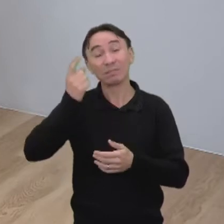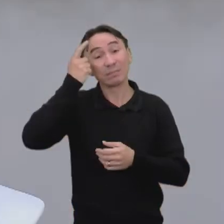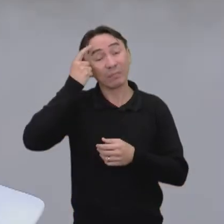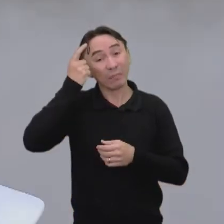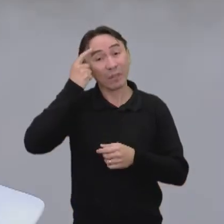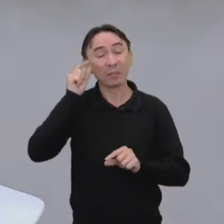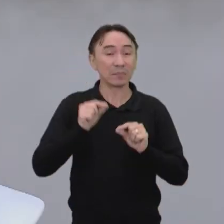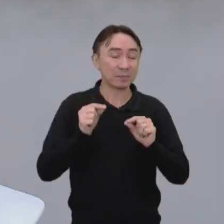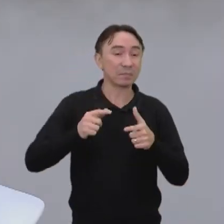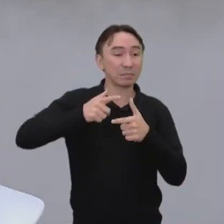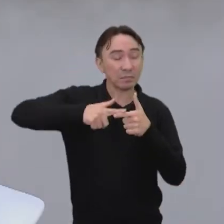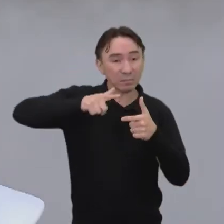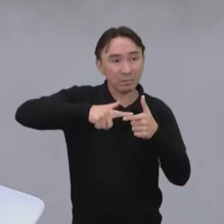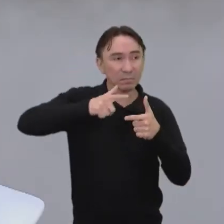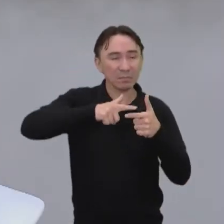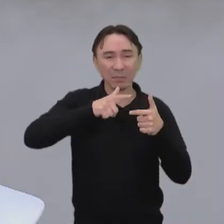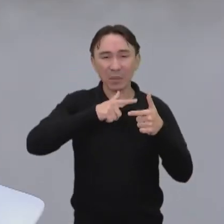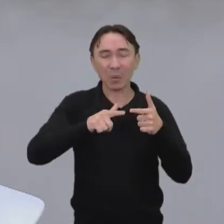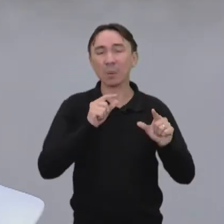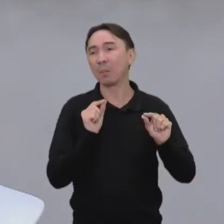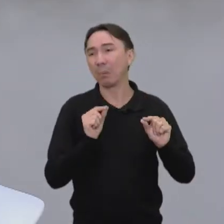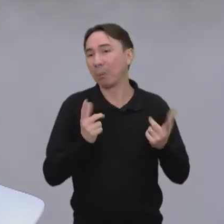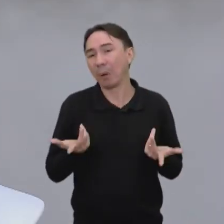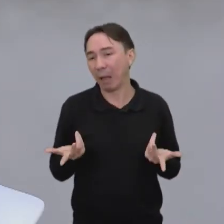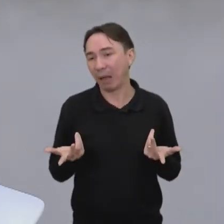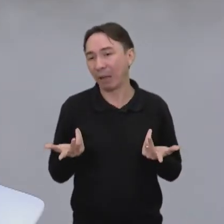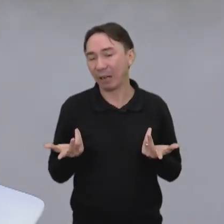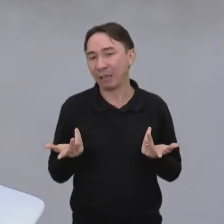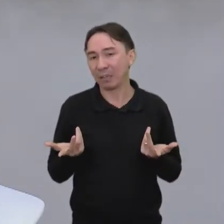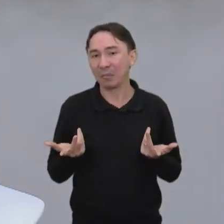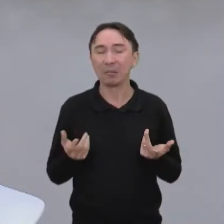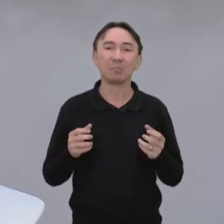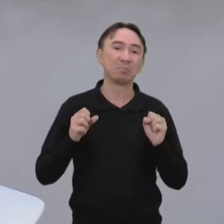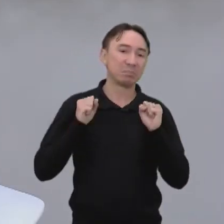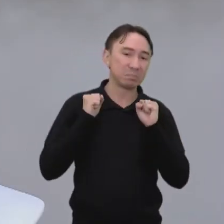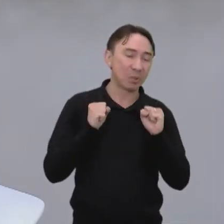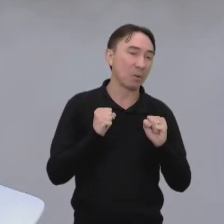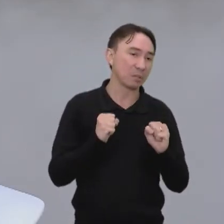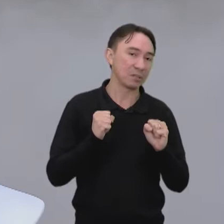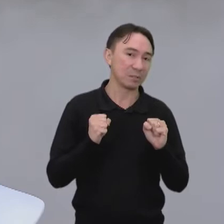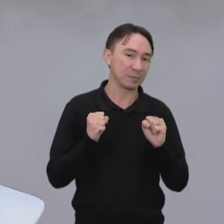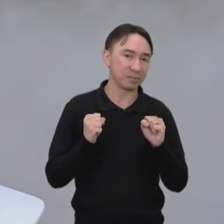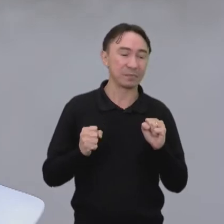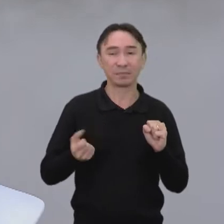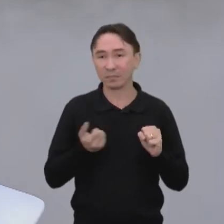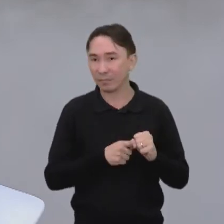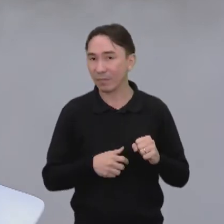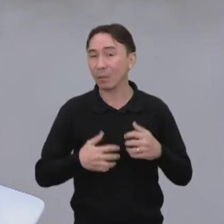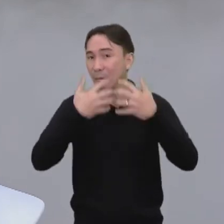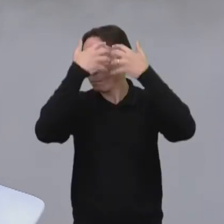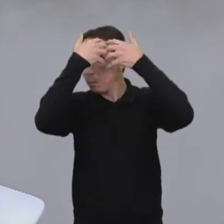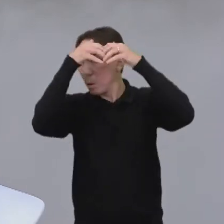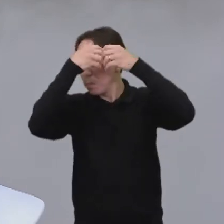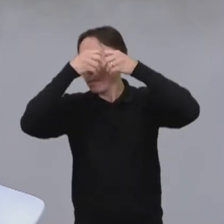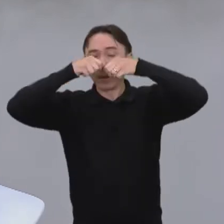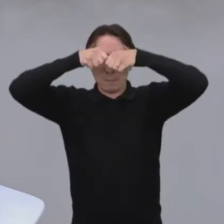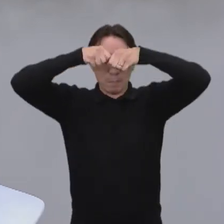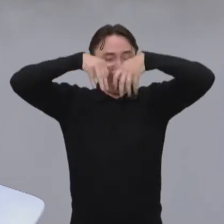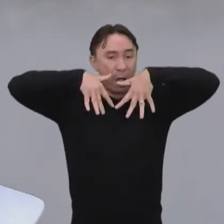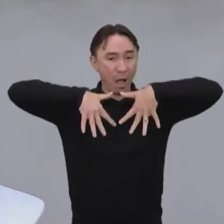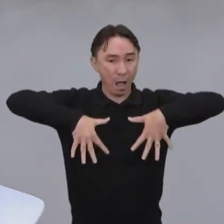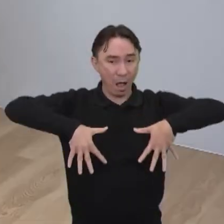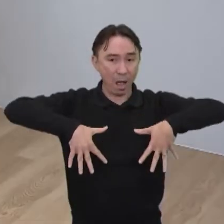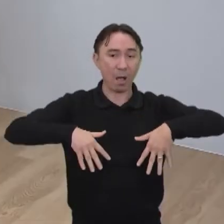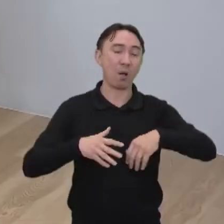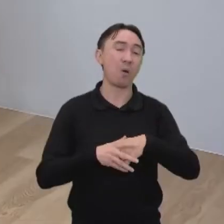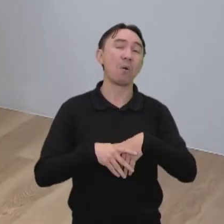distúrbio venha, por exemplo, de problemas ou desajuste no sistema nervoso ou no sistema genético,